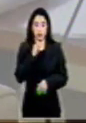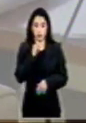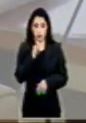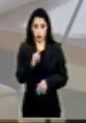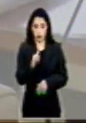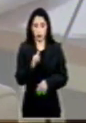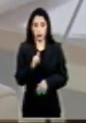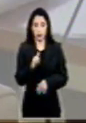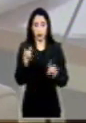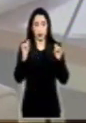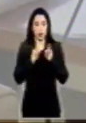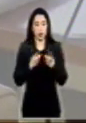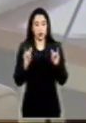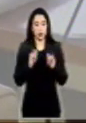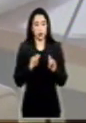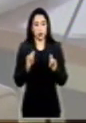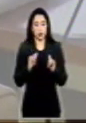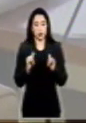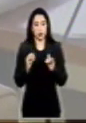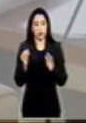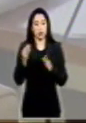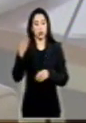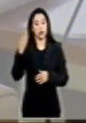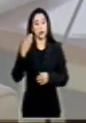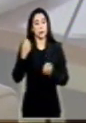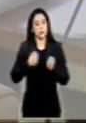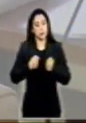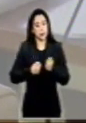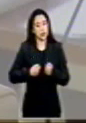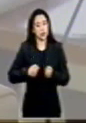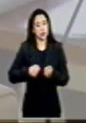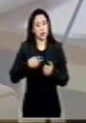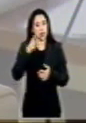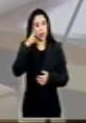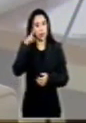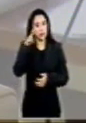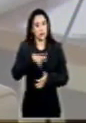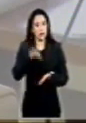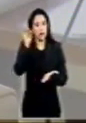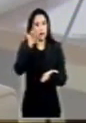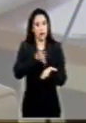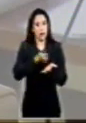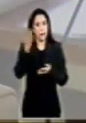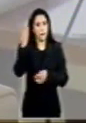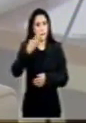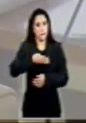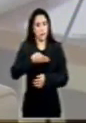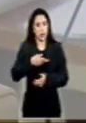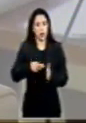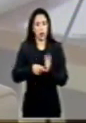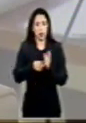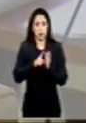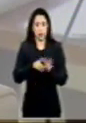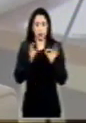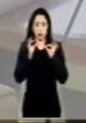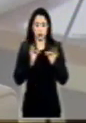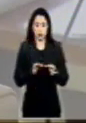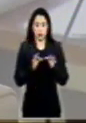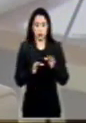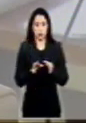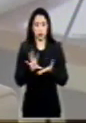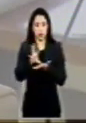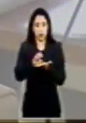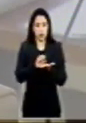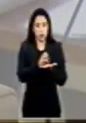a declaração da licitude das provas, cuja produção dispensa uma prévia autorização judicial e da busca e